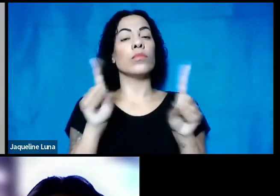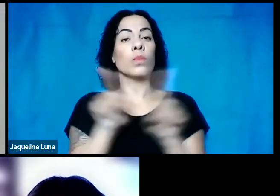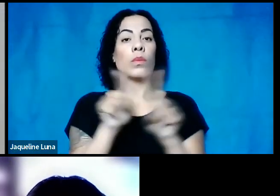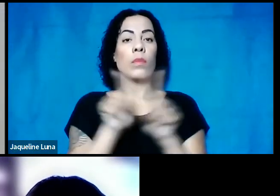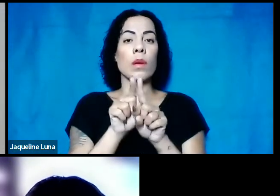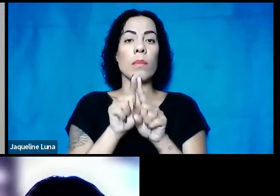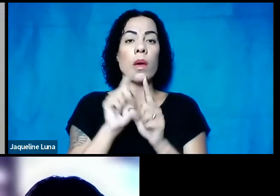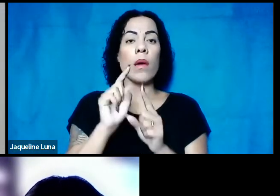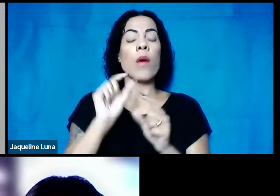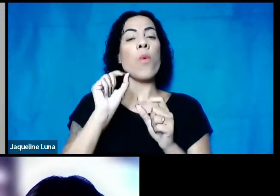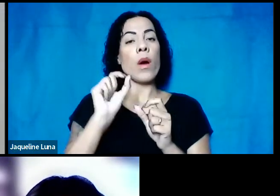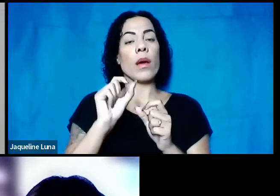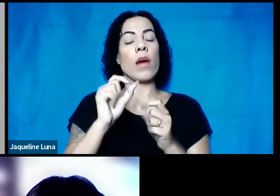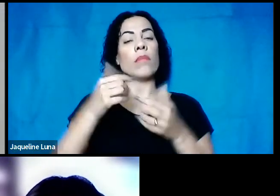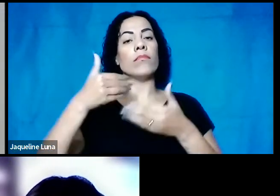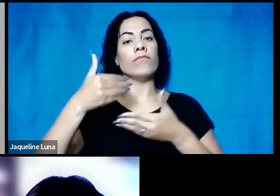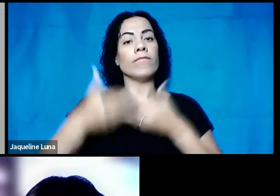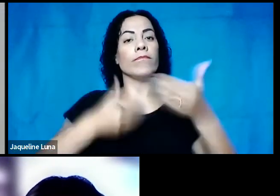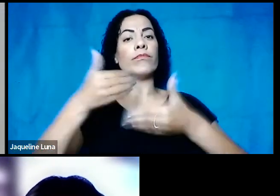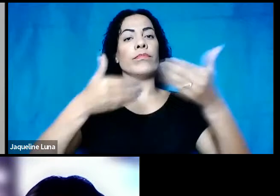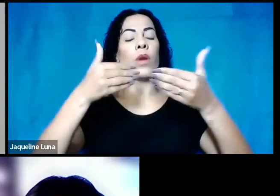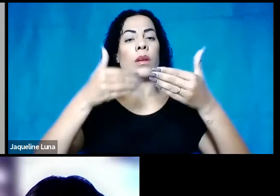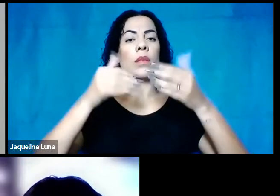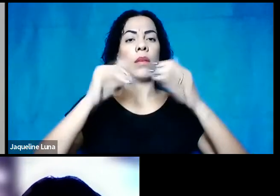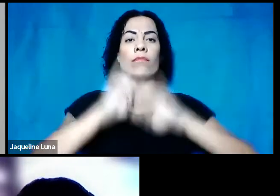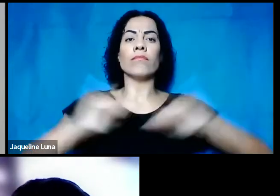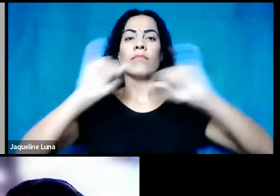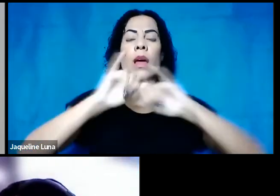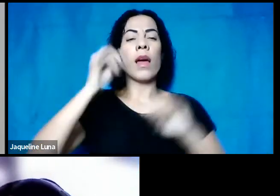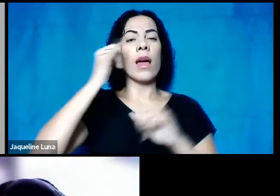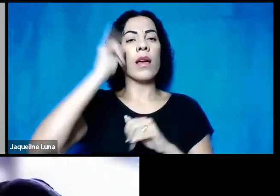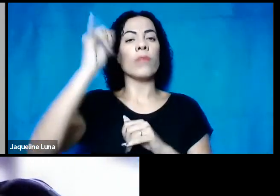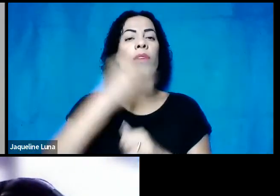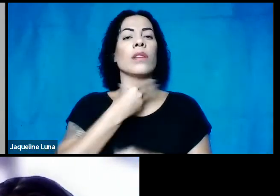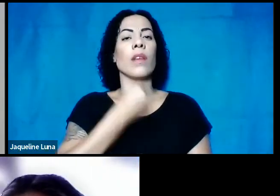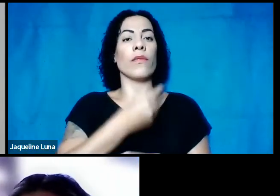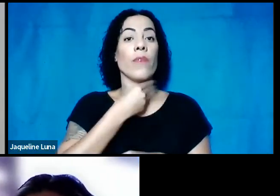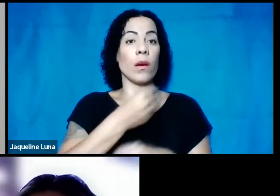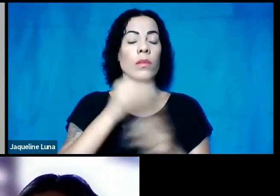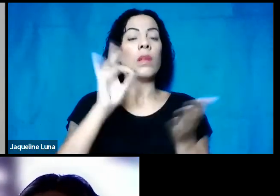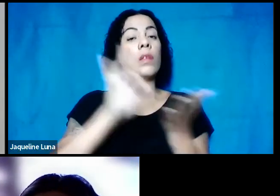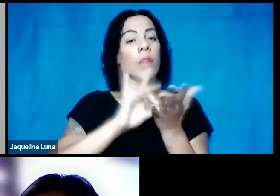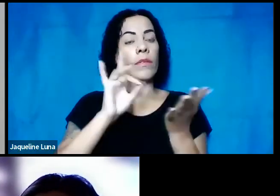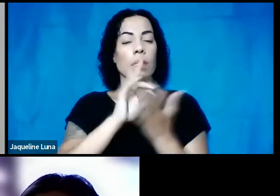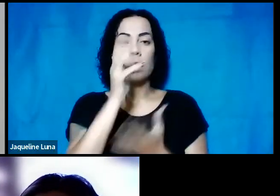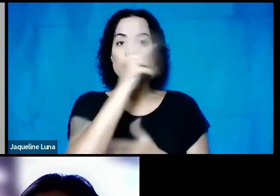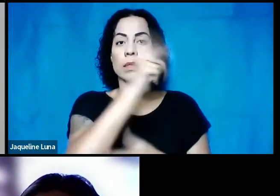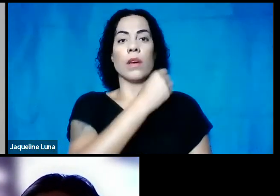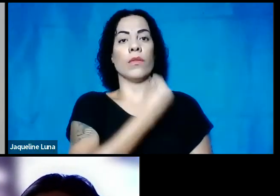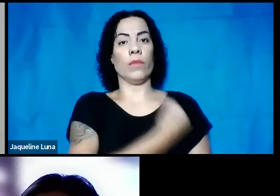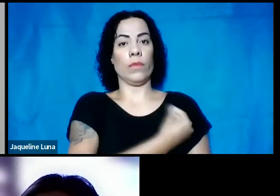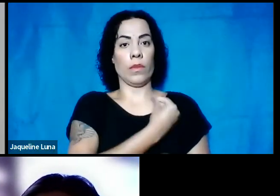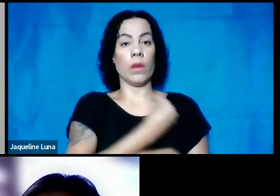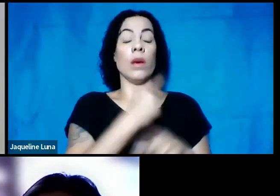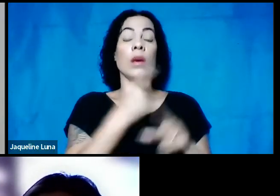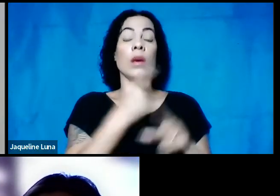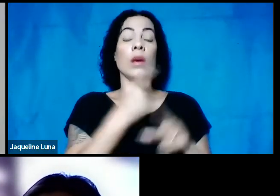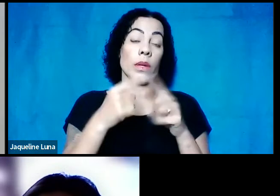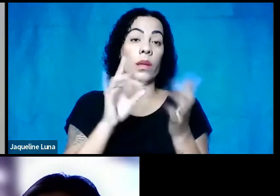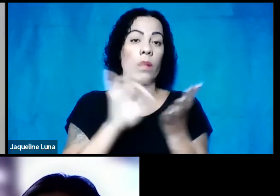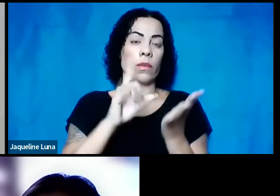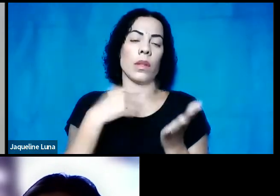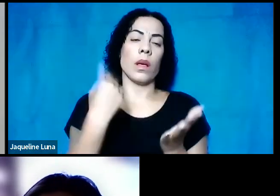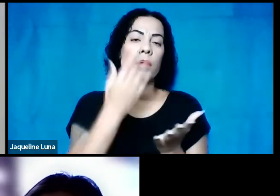de desinformação e de fake news que realmente levou vidas, né? E a gente se solidariza com essas vidas